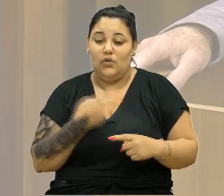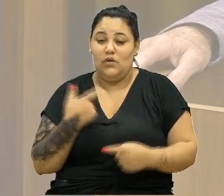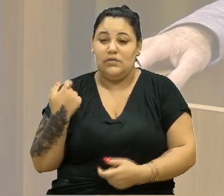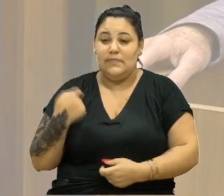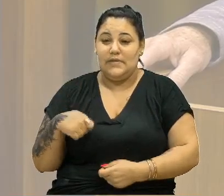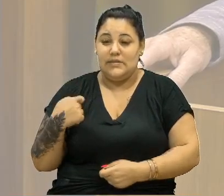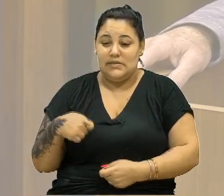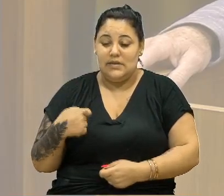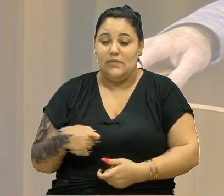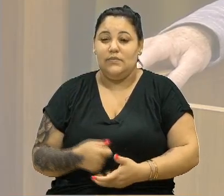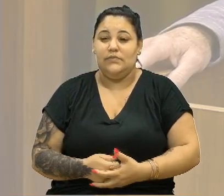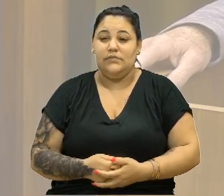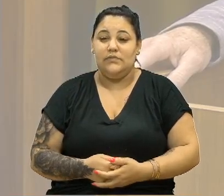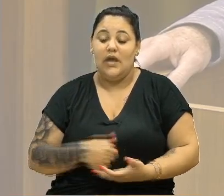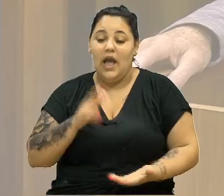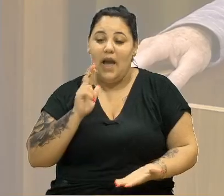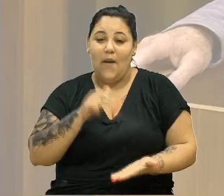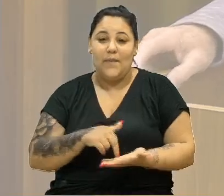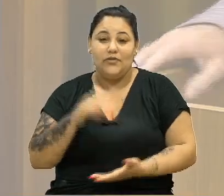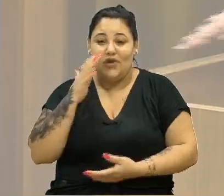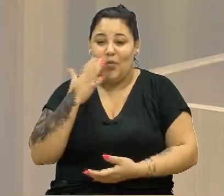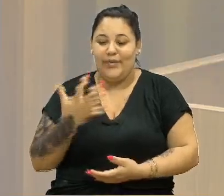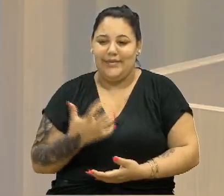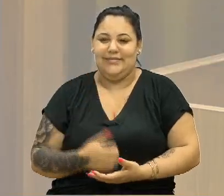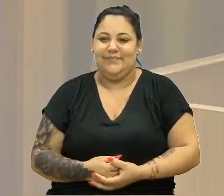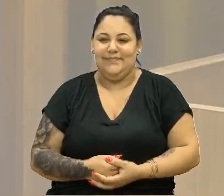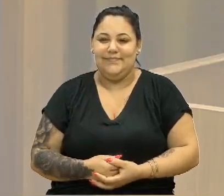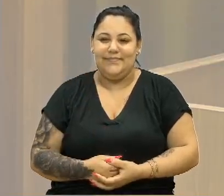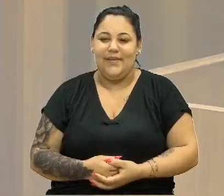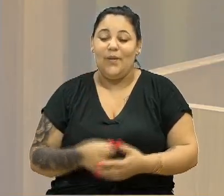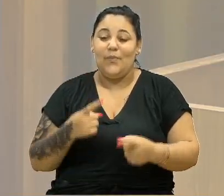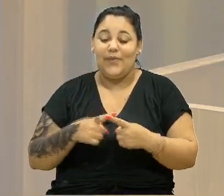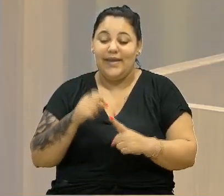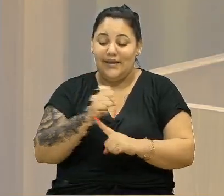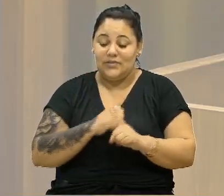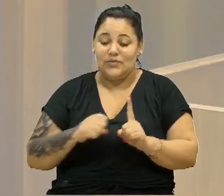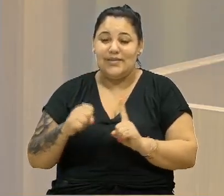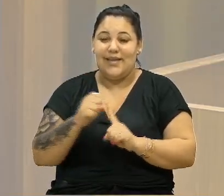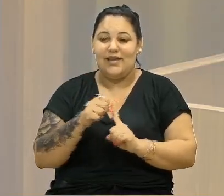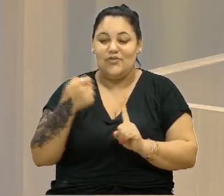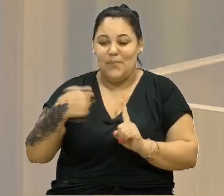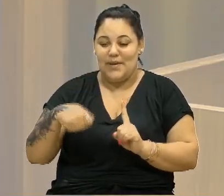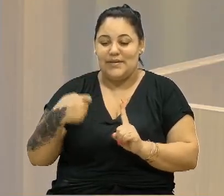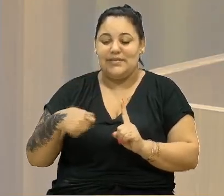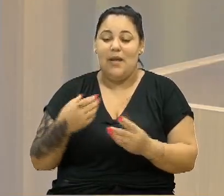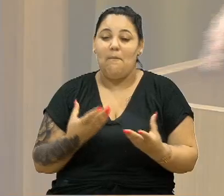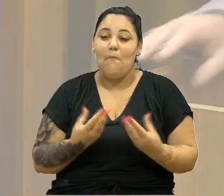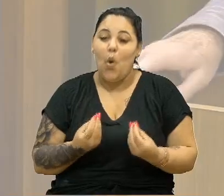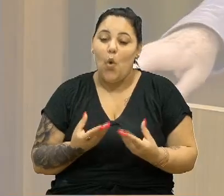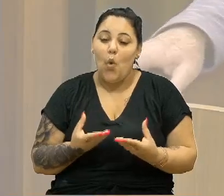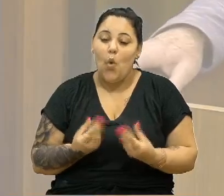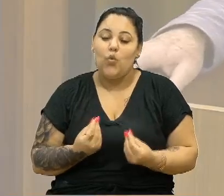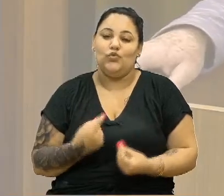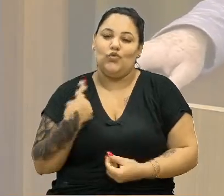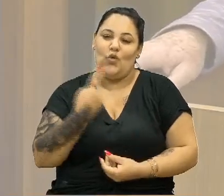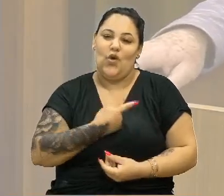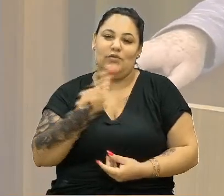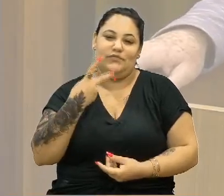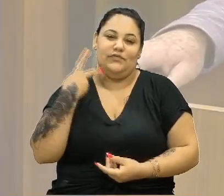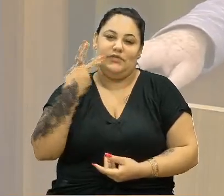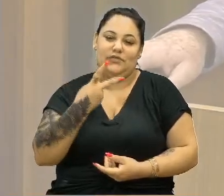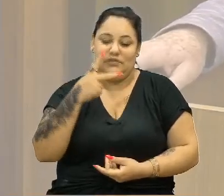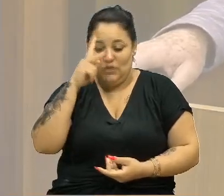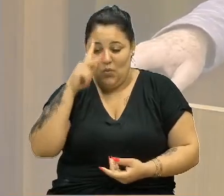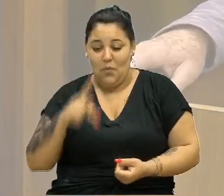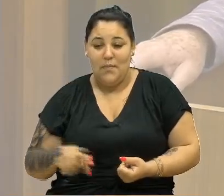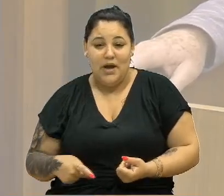precisamos que isso realmente aconteça, porque a sociedade precisa muito de nós, como seres